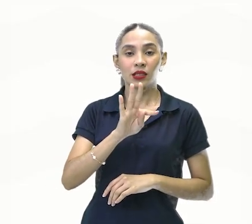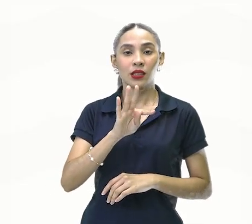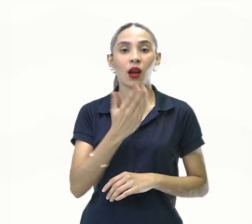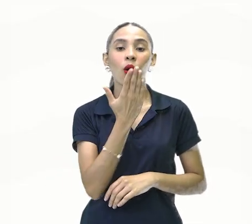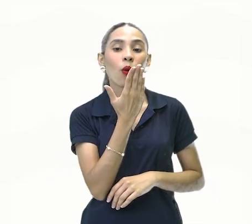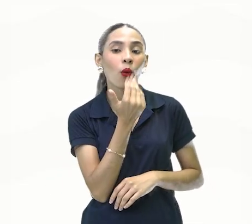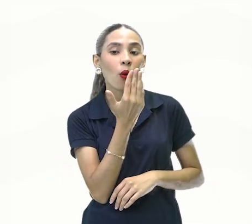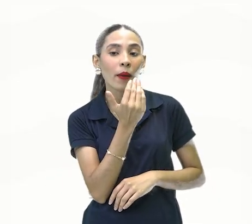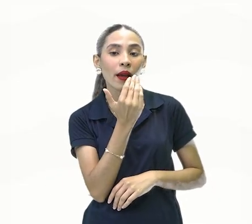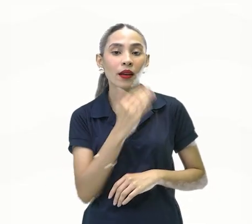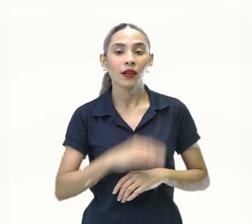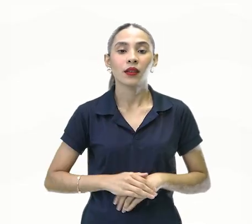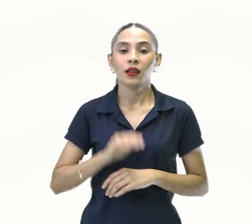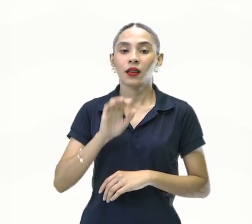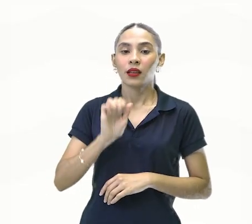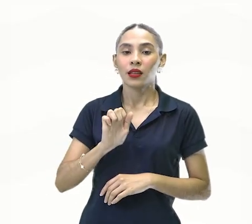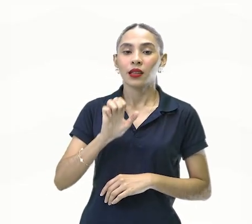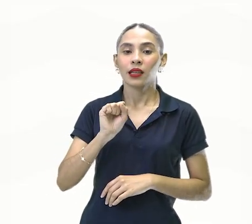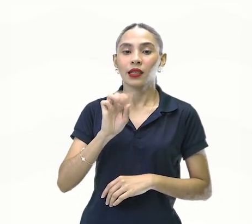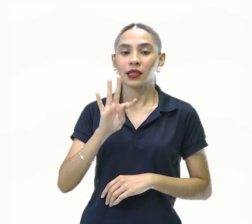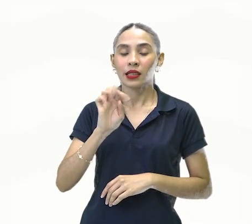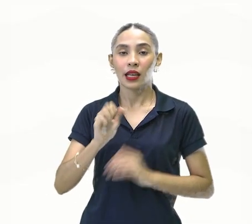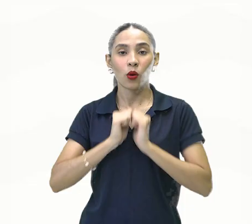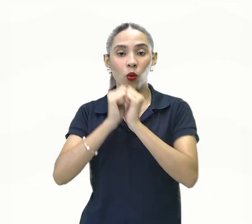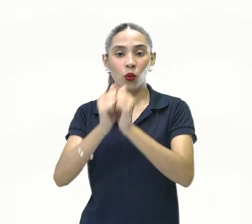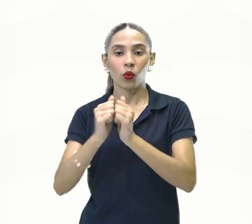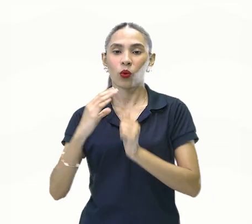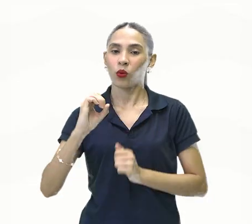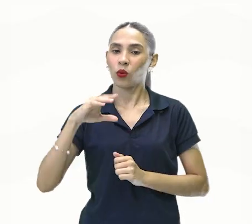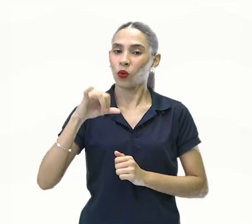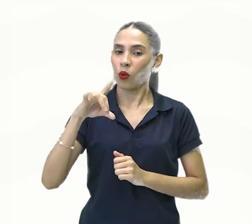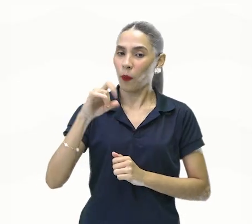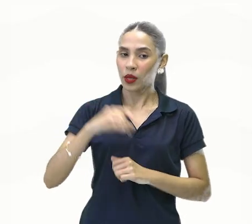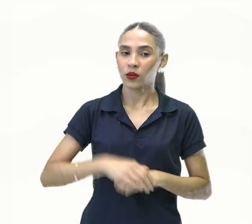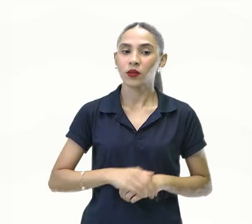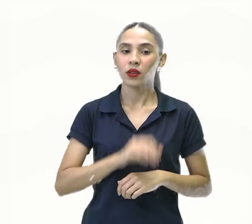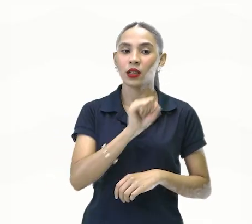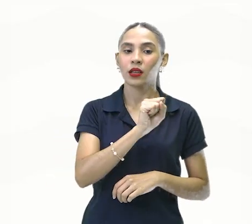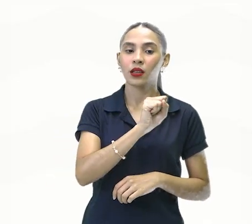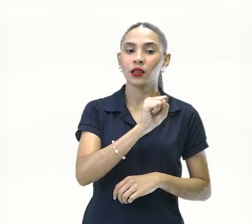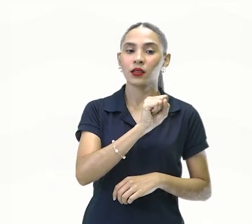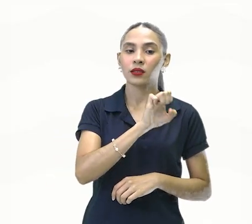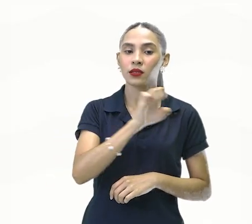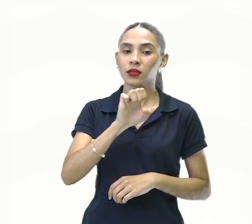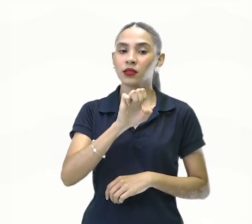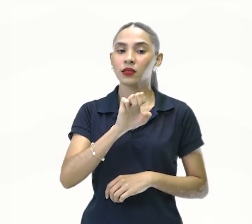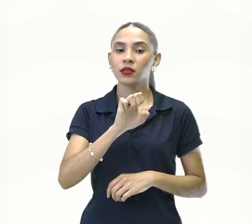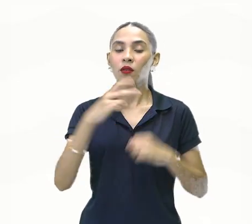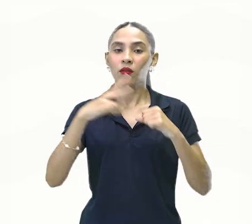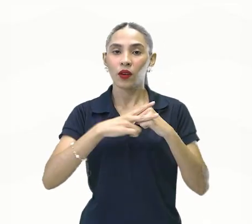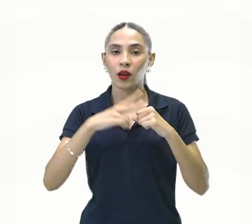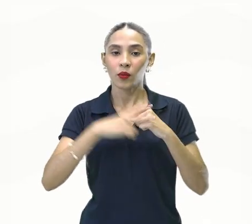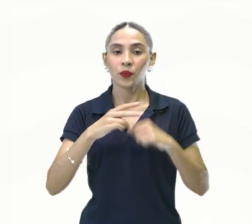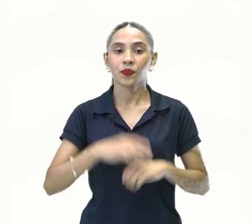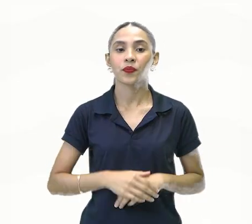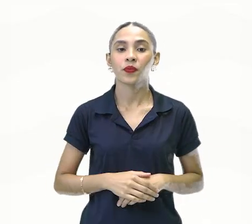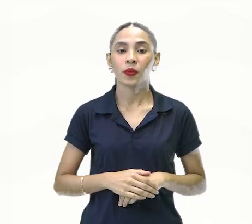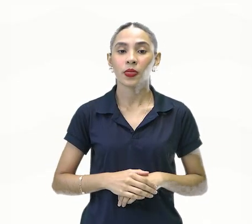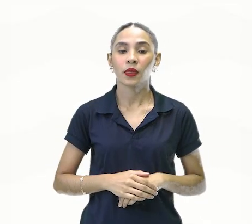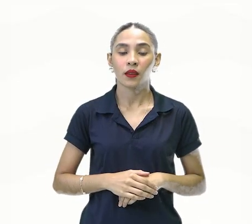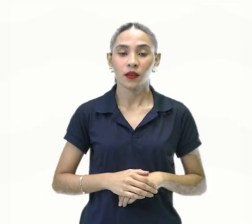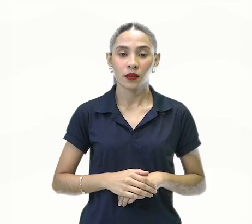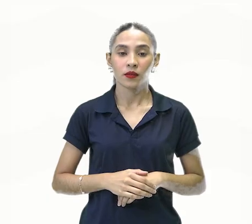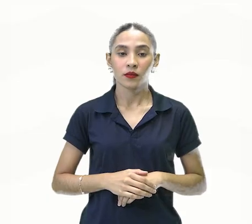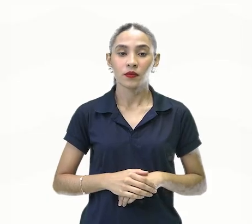comer, eaten, comido. See, o verbo to see, né, está no